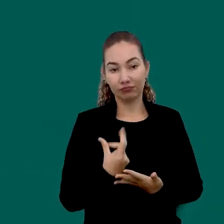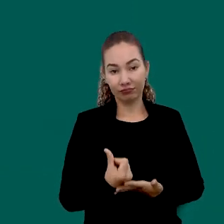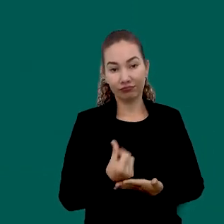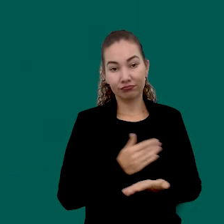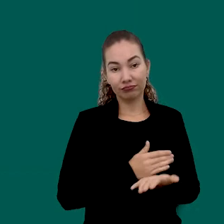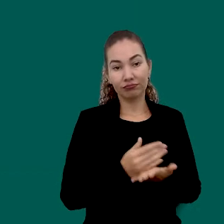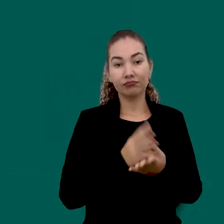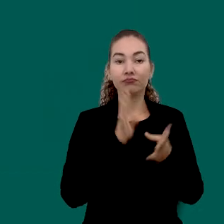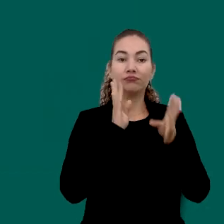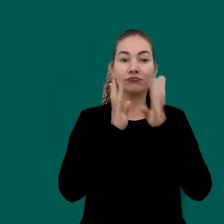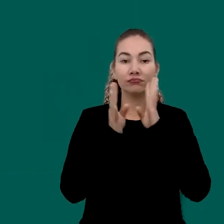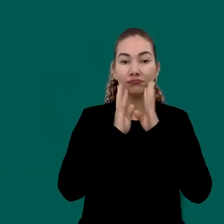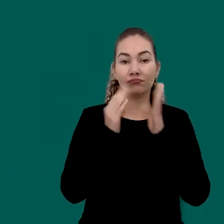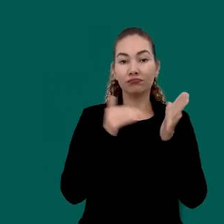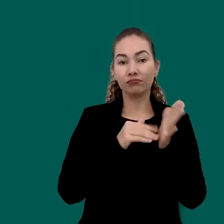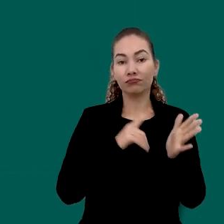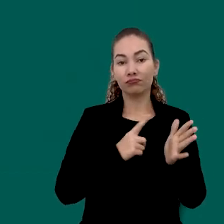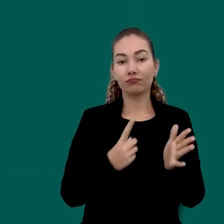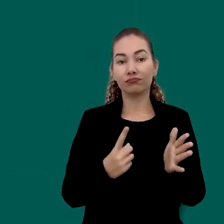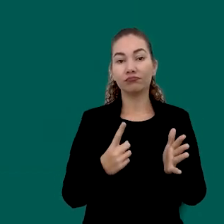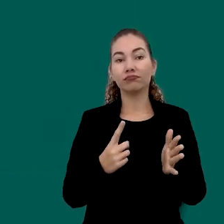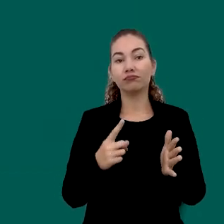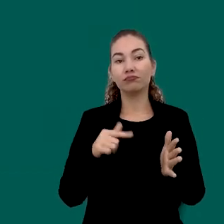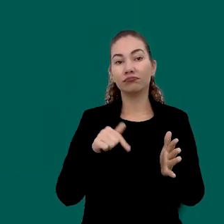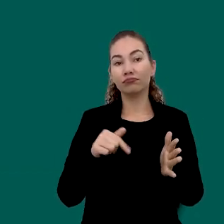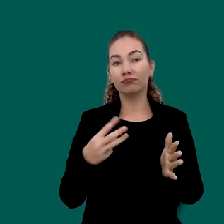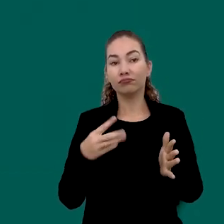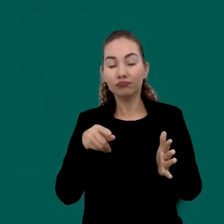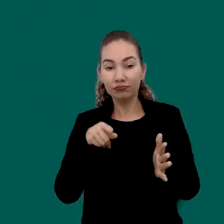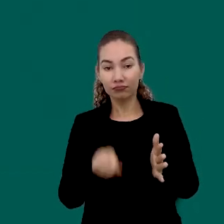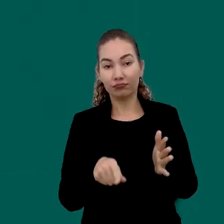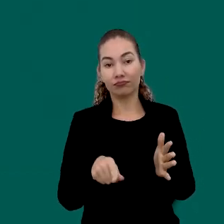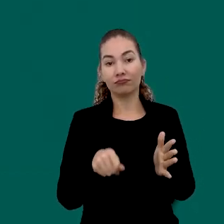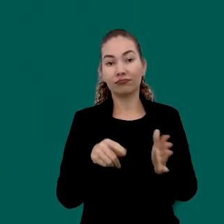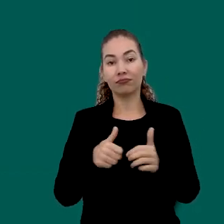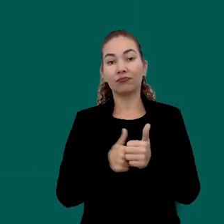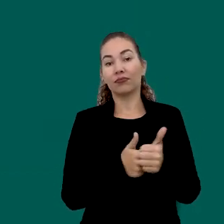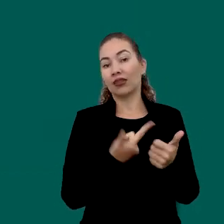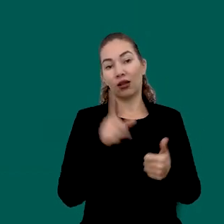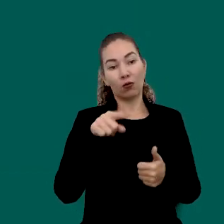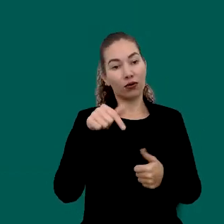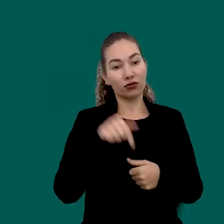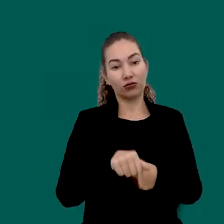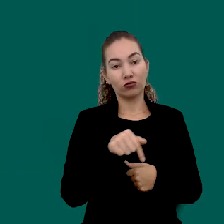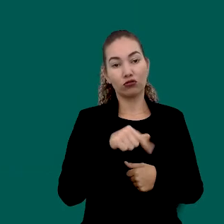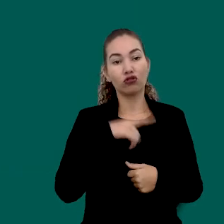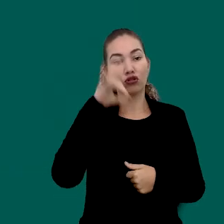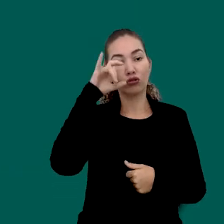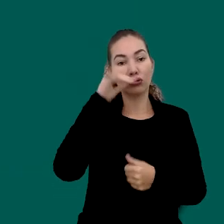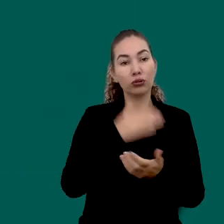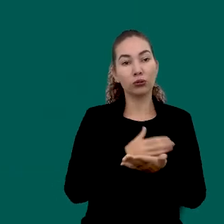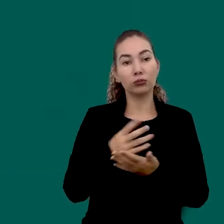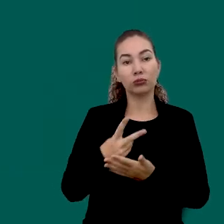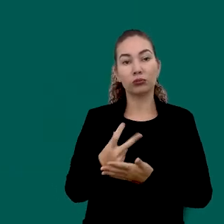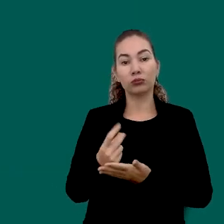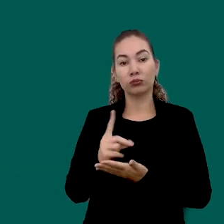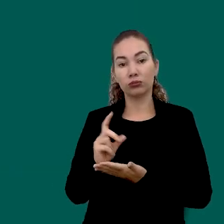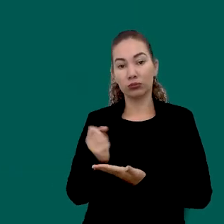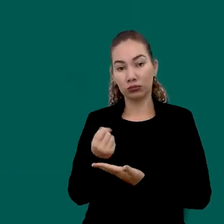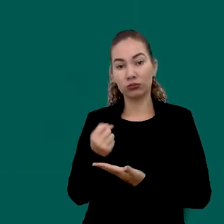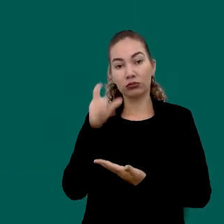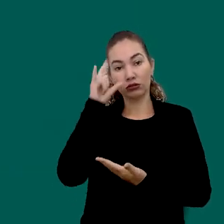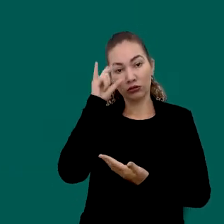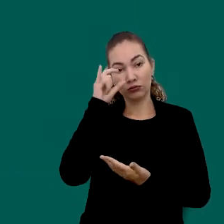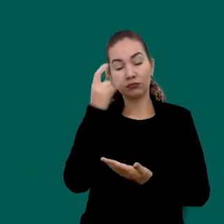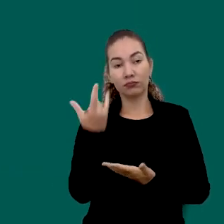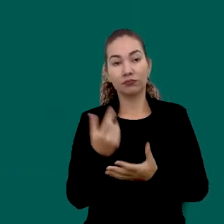estratégica. Então, em 2016, a gente começou com o Facebook, que hoje tem 73 mil seguidores, começou lá em 2016, não é algo de hoje. Instagram, a gente